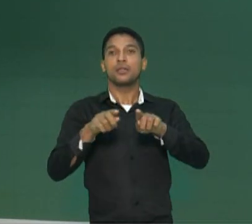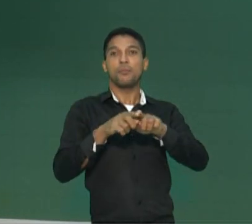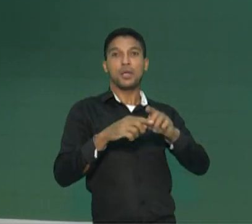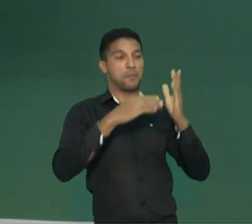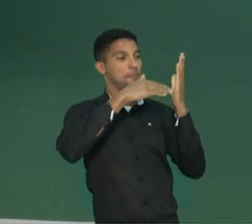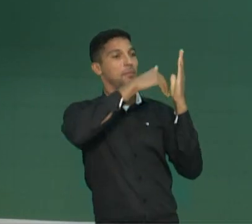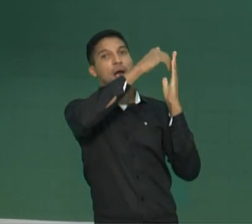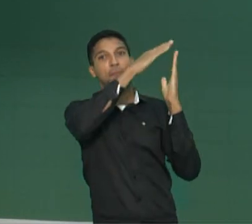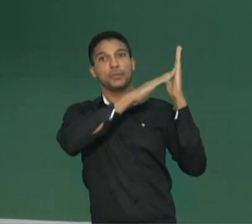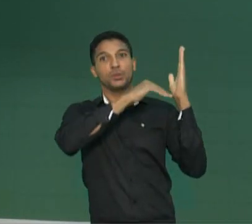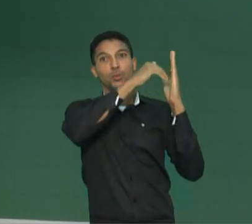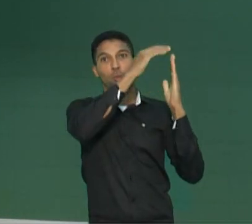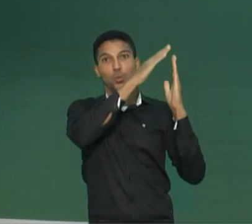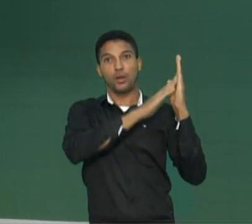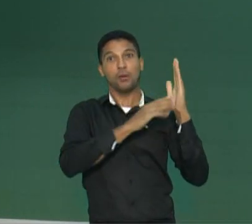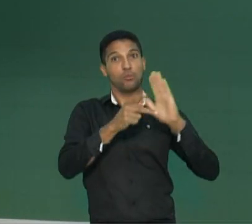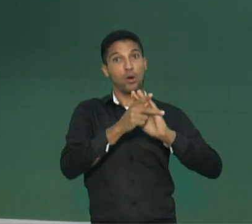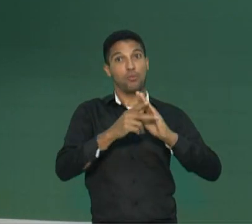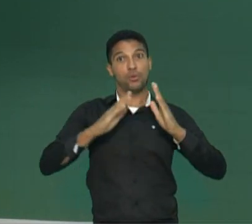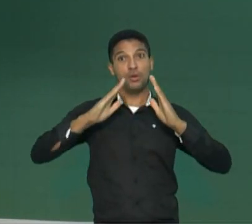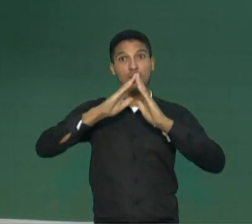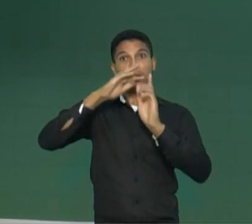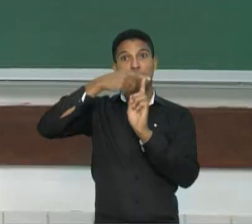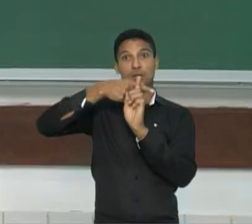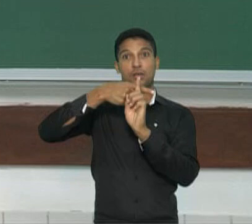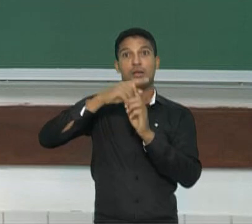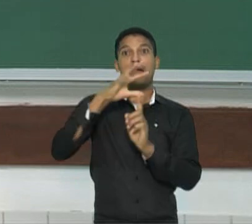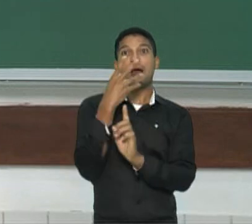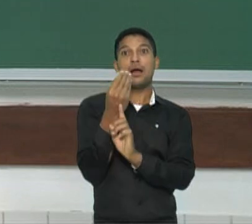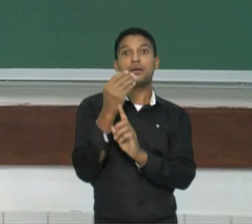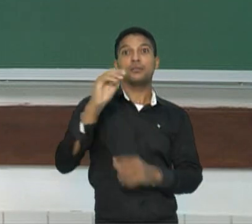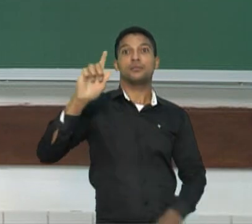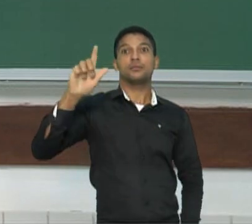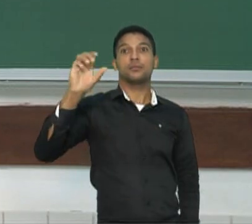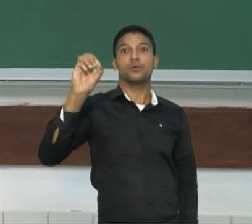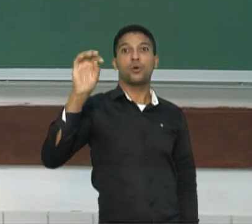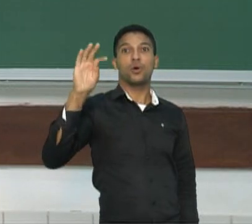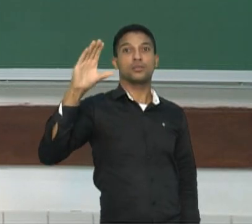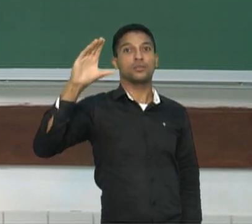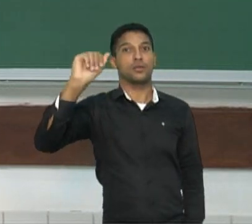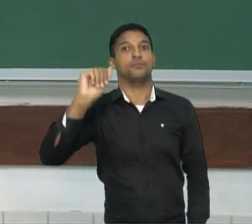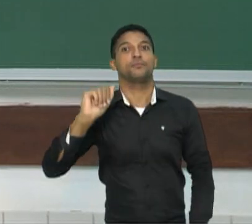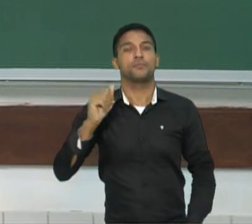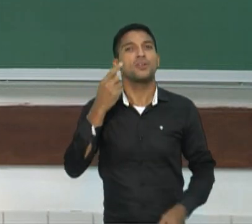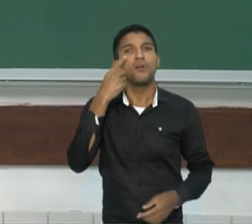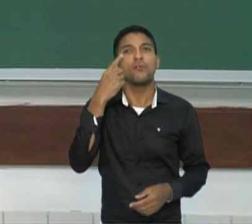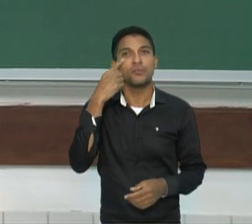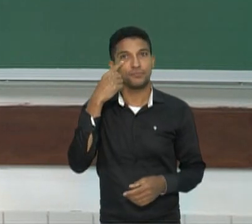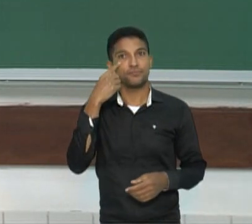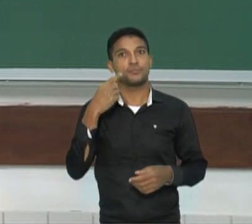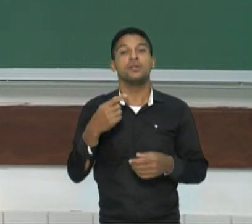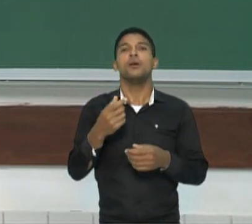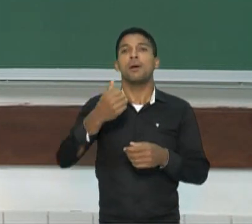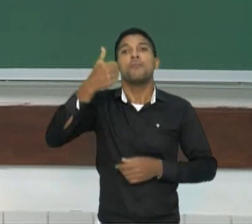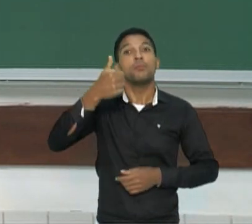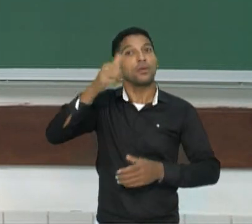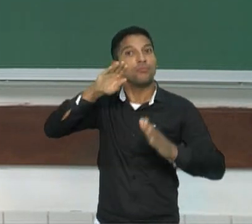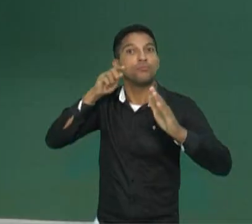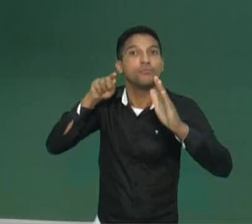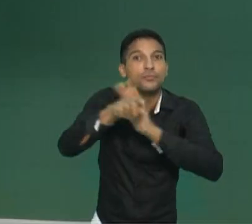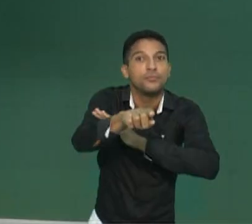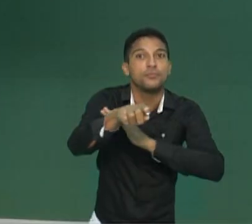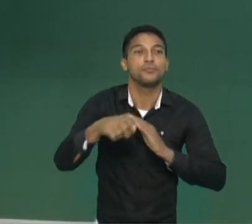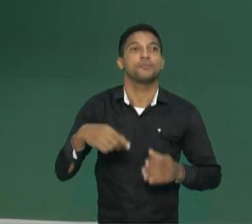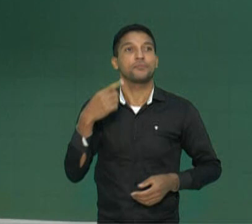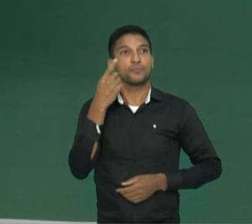pintura na arte gótica e como foi a escultura, né? Então, vamos prosseguir e a primeira coisa é uma pergunta para vocês. A gente